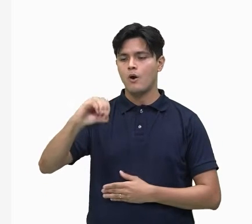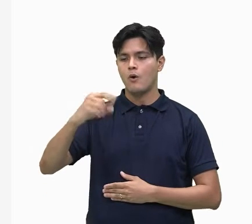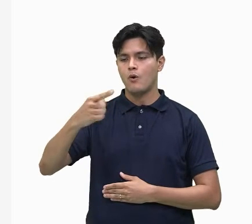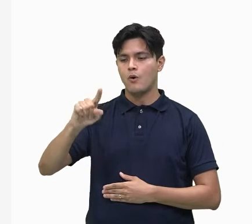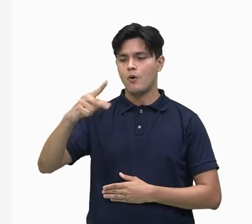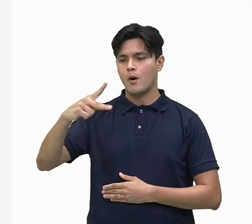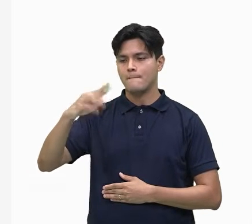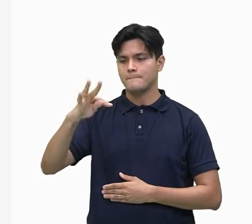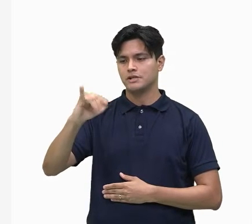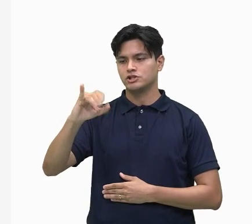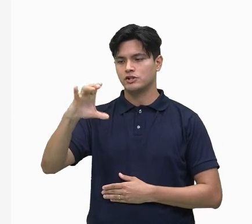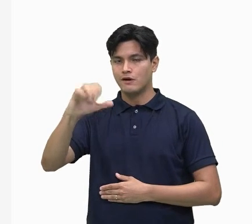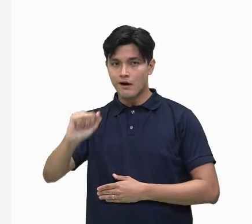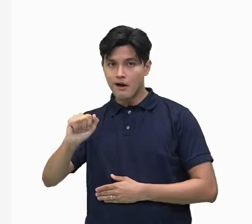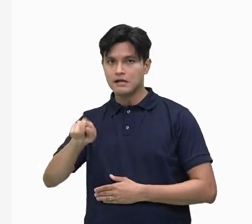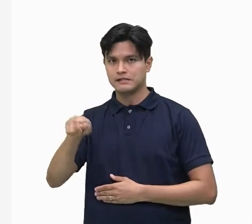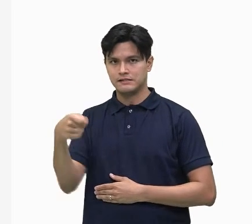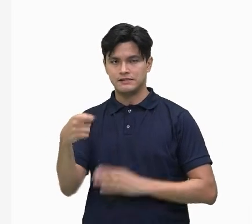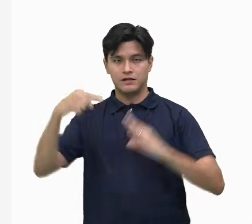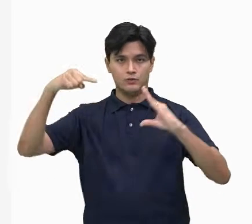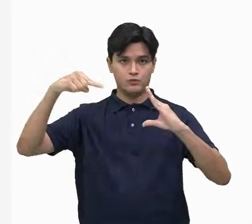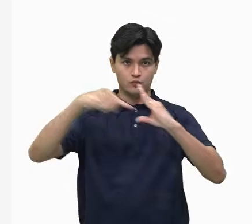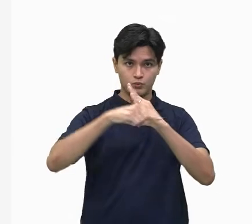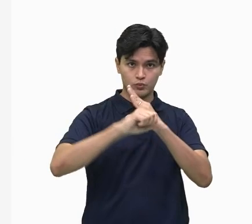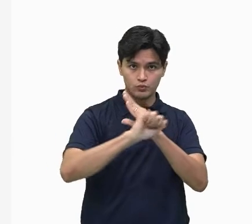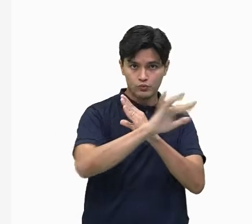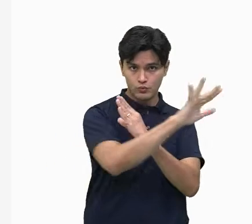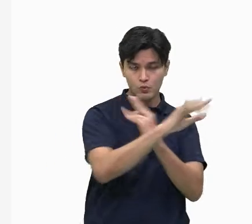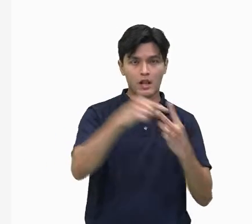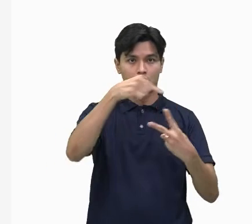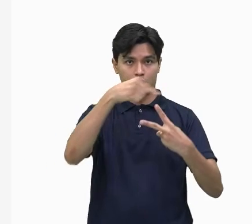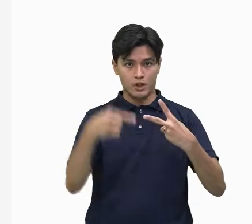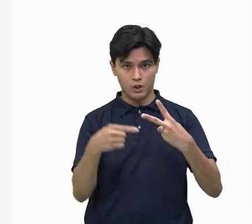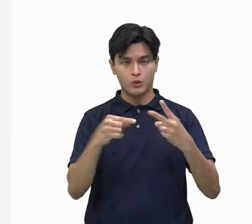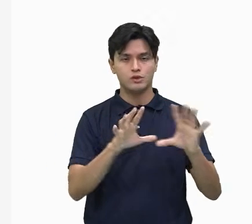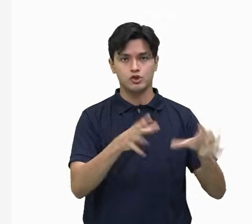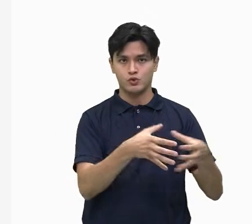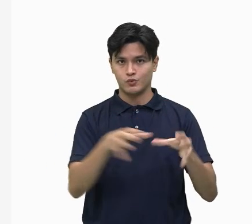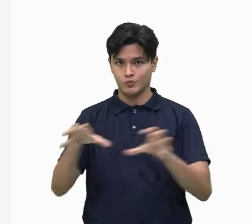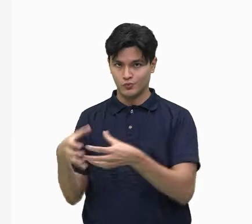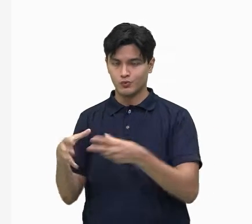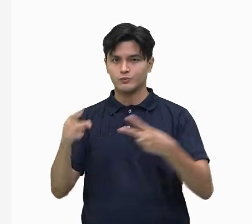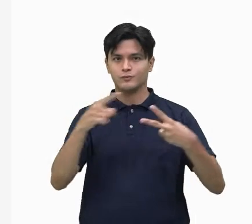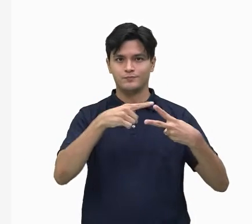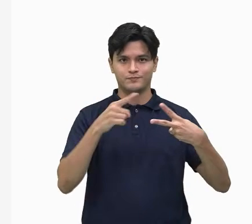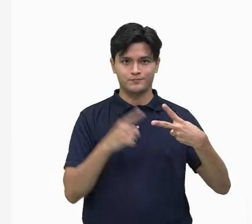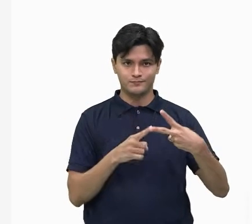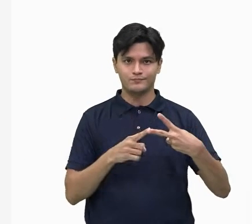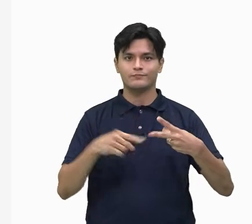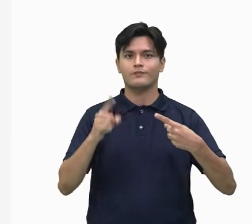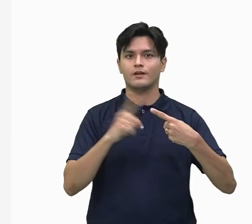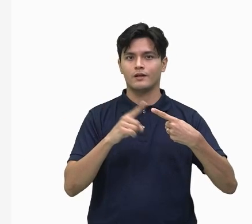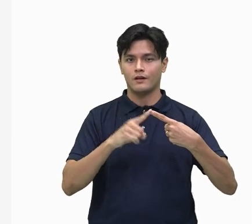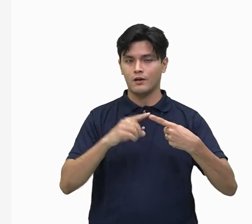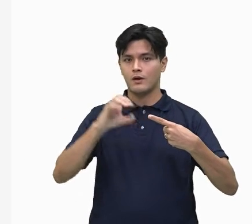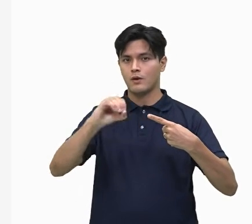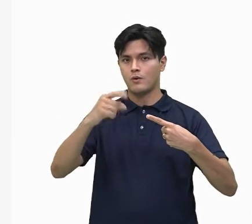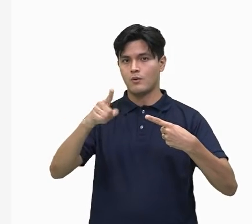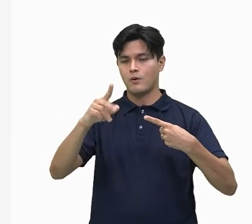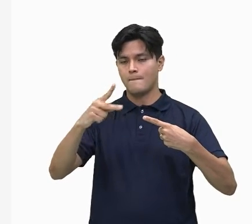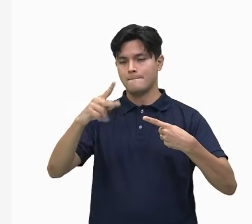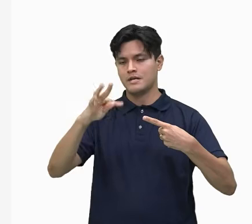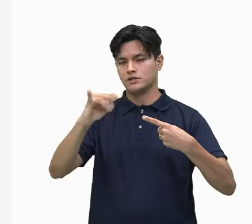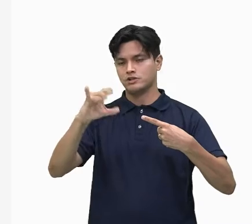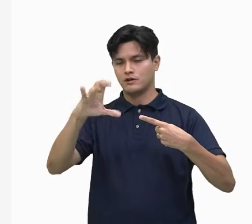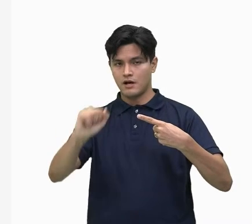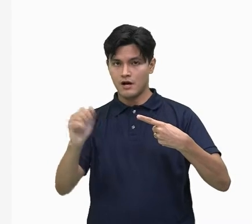em dois grandes grupos. Nós temos aí as divisões da ótica, com a ótica física,